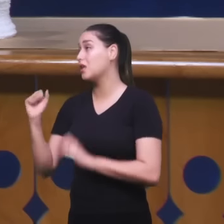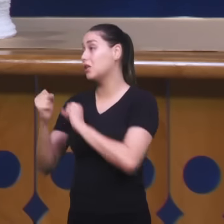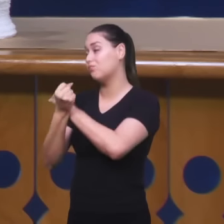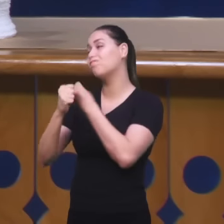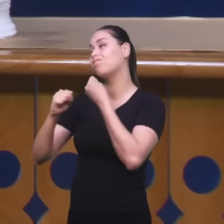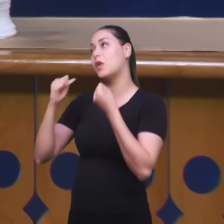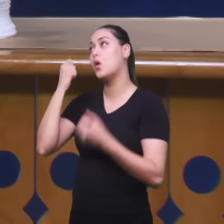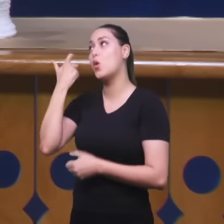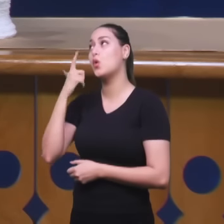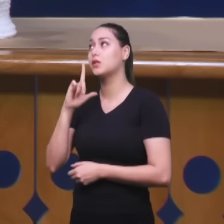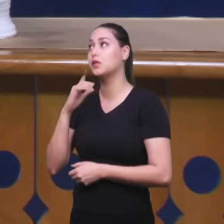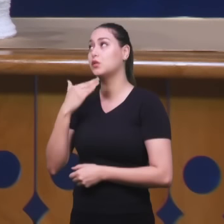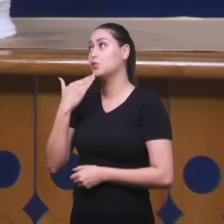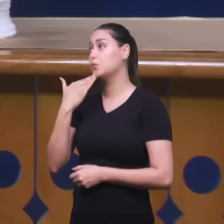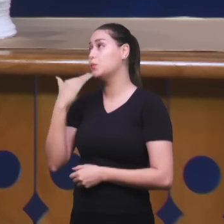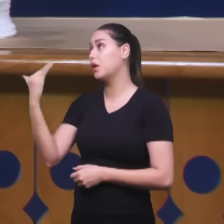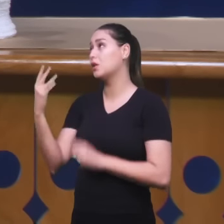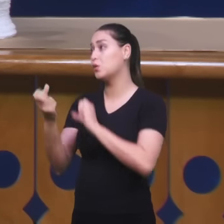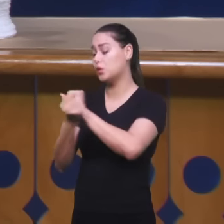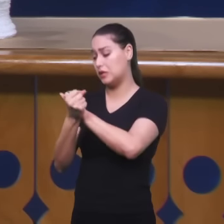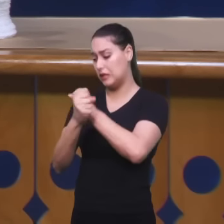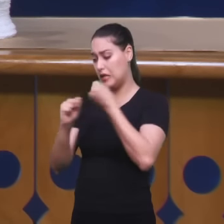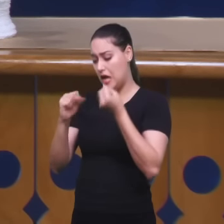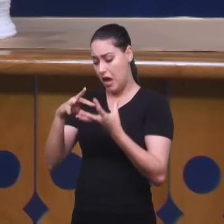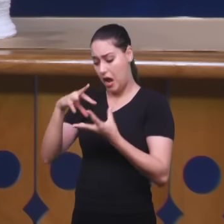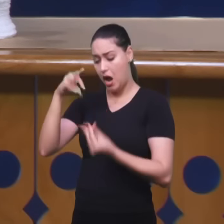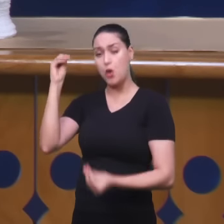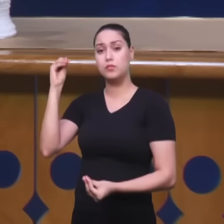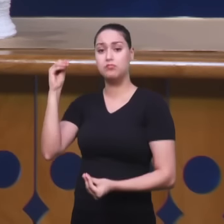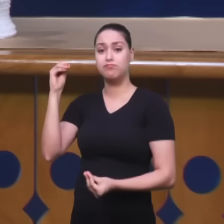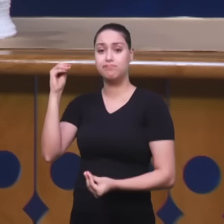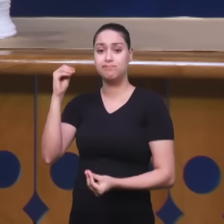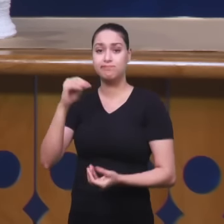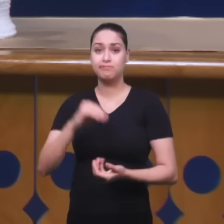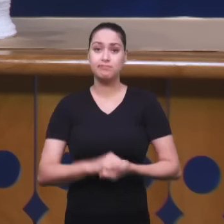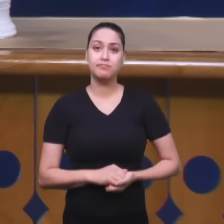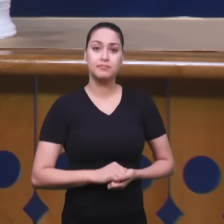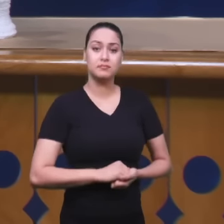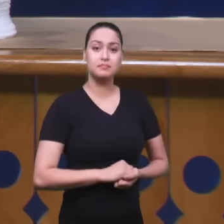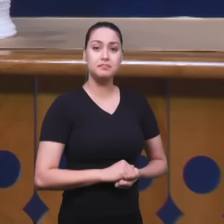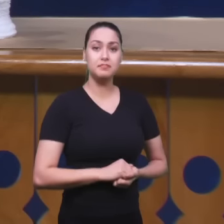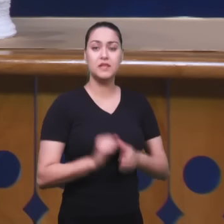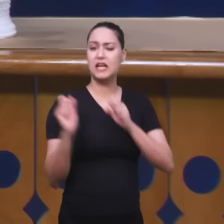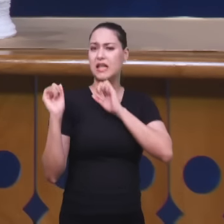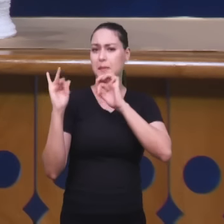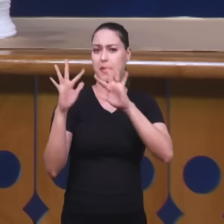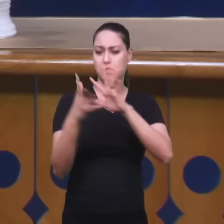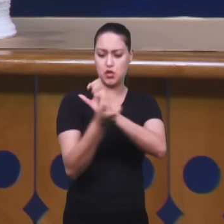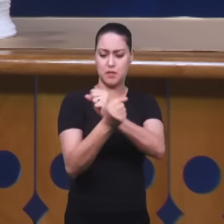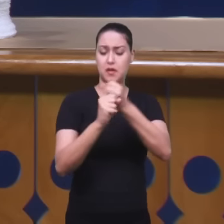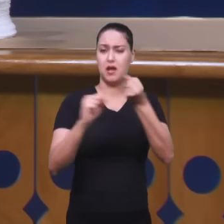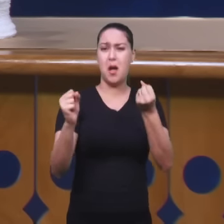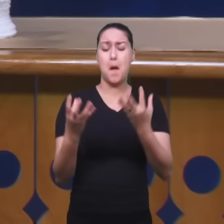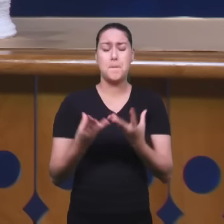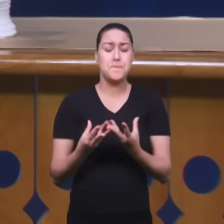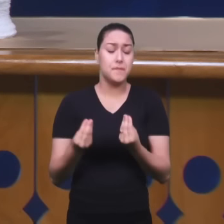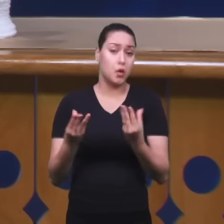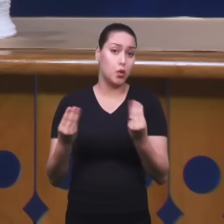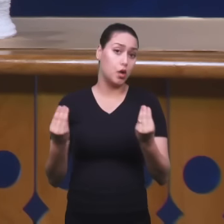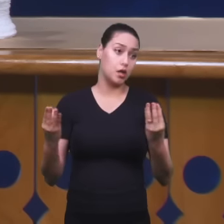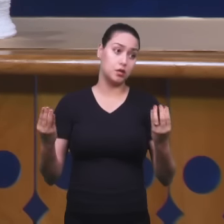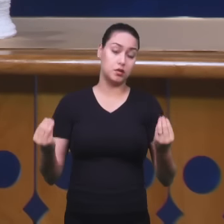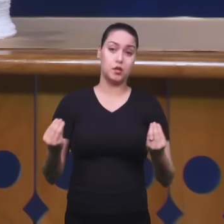Esse é o nosso Clamor hoje E os benefícios Desta libertação São muitos O salmista